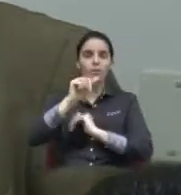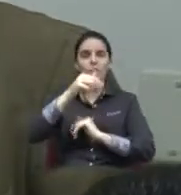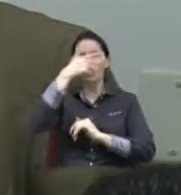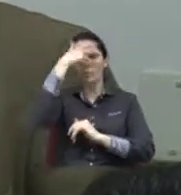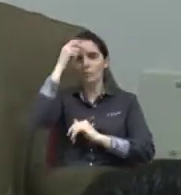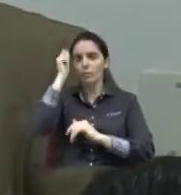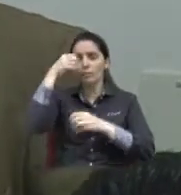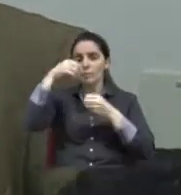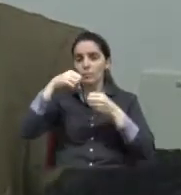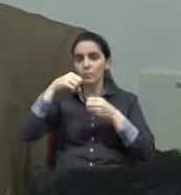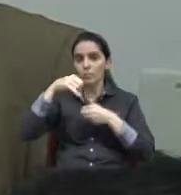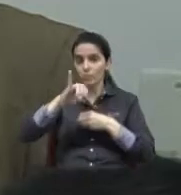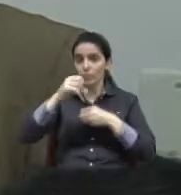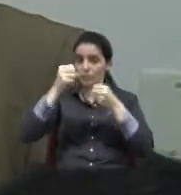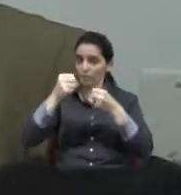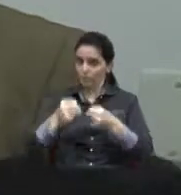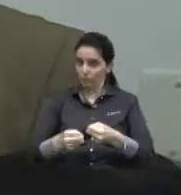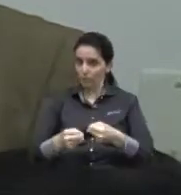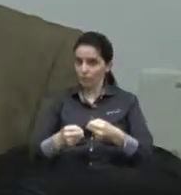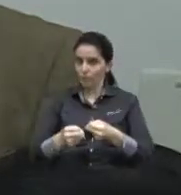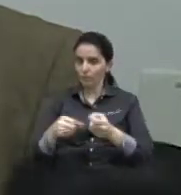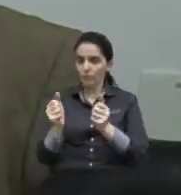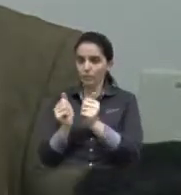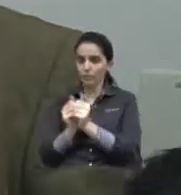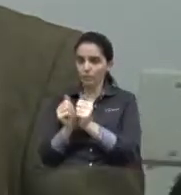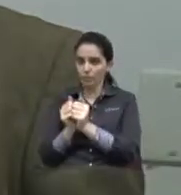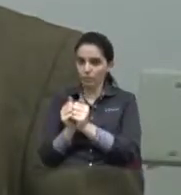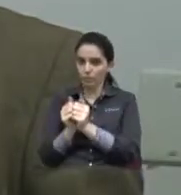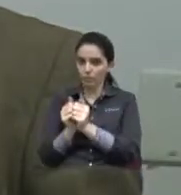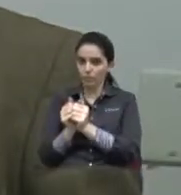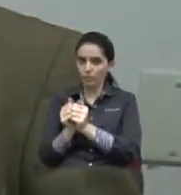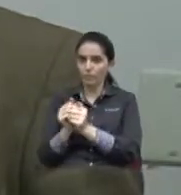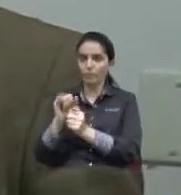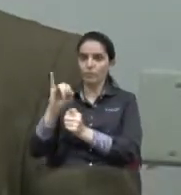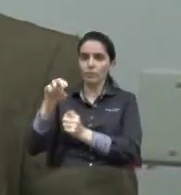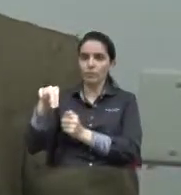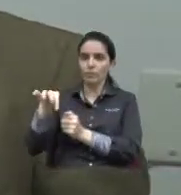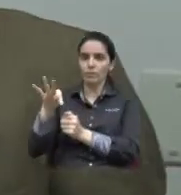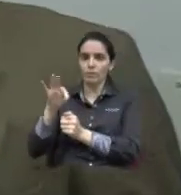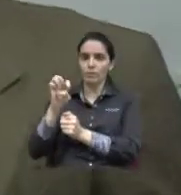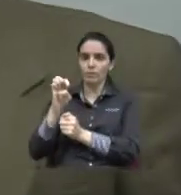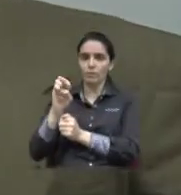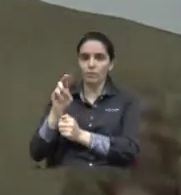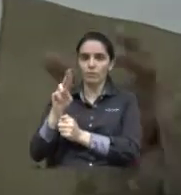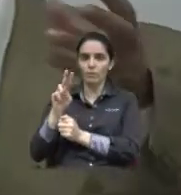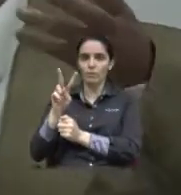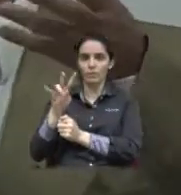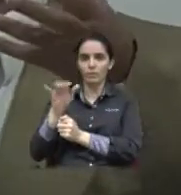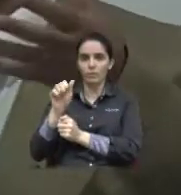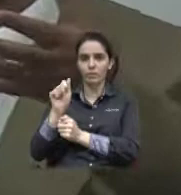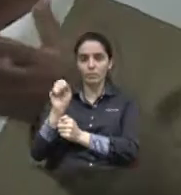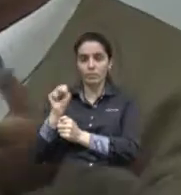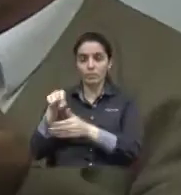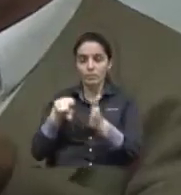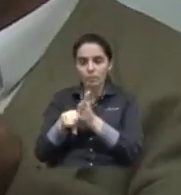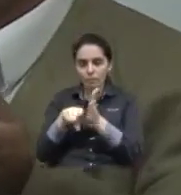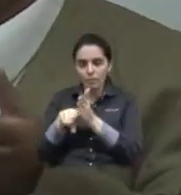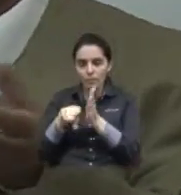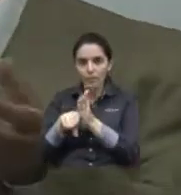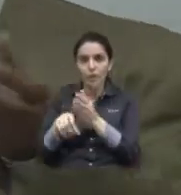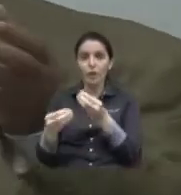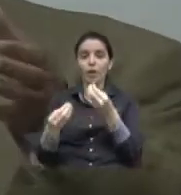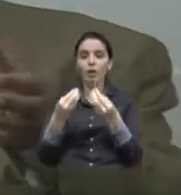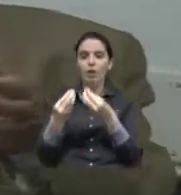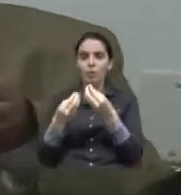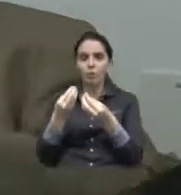verificar a possibilidade de, juntamente com a Intervias, fazer um estudo para que possa ser aplicado